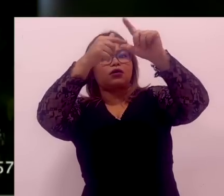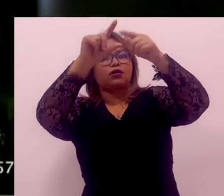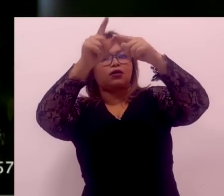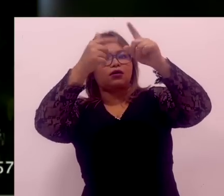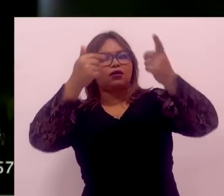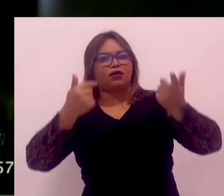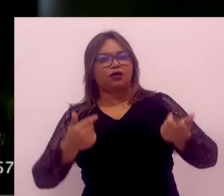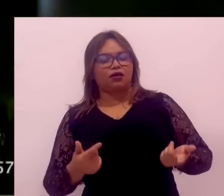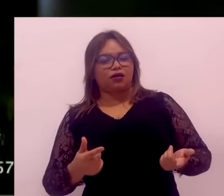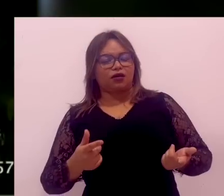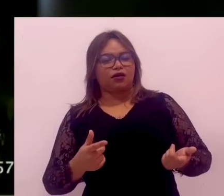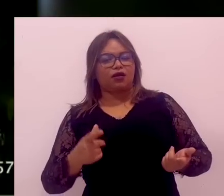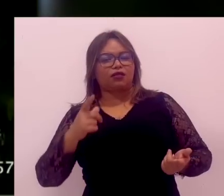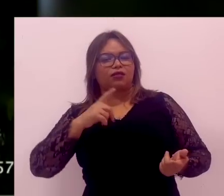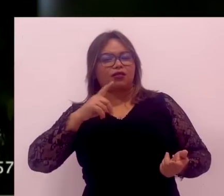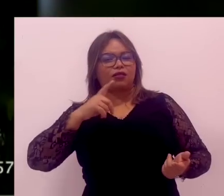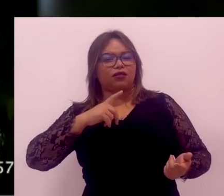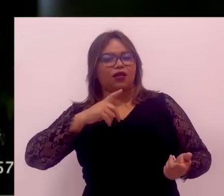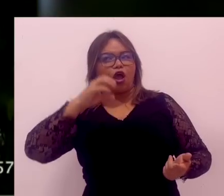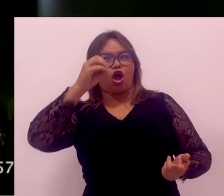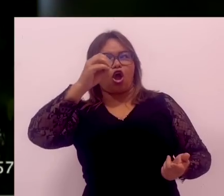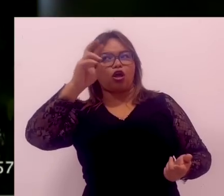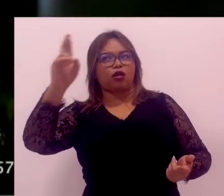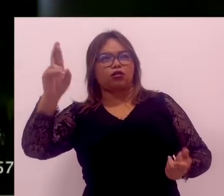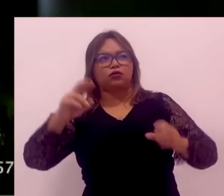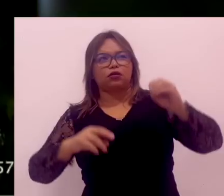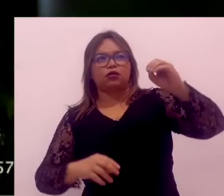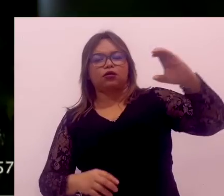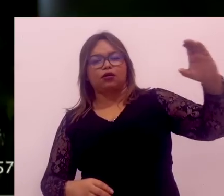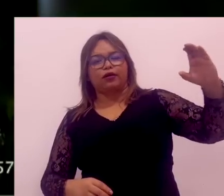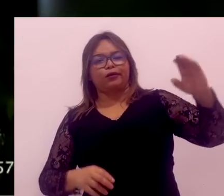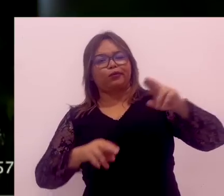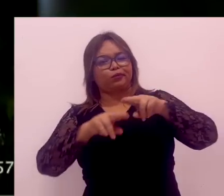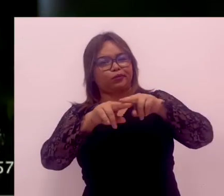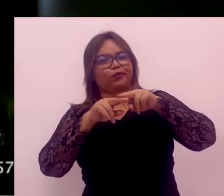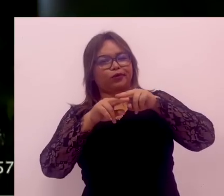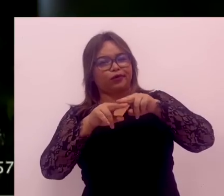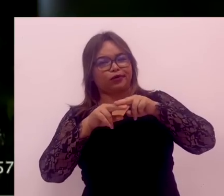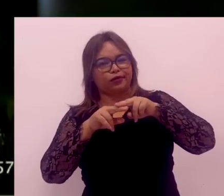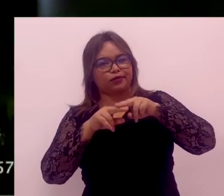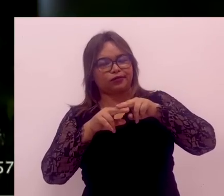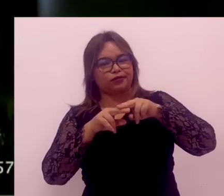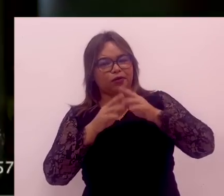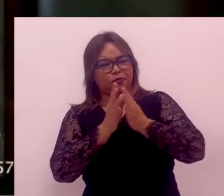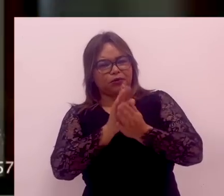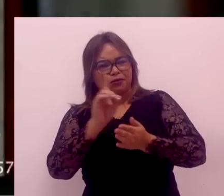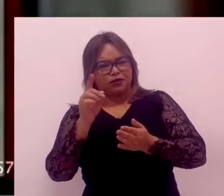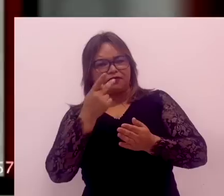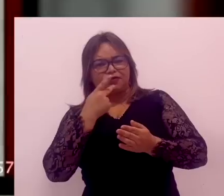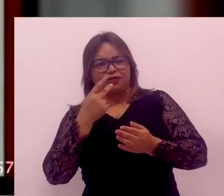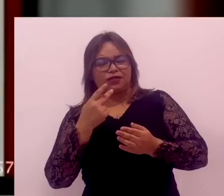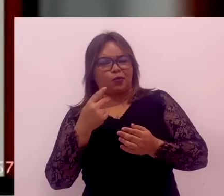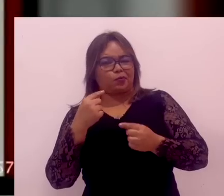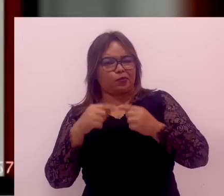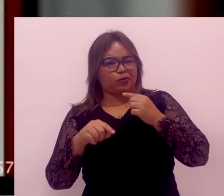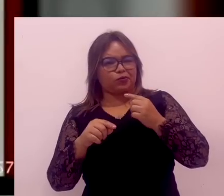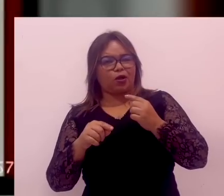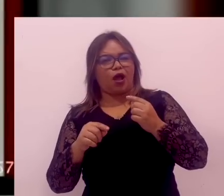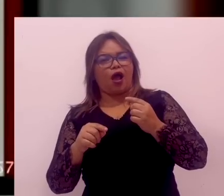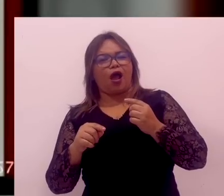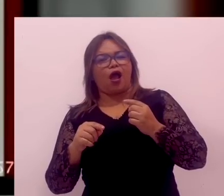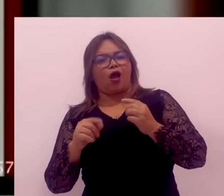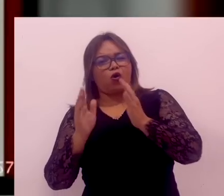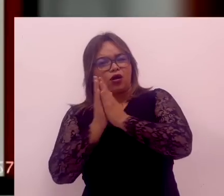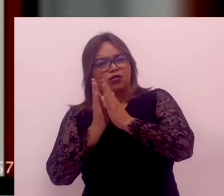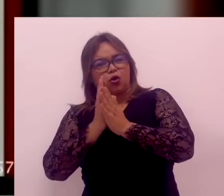Bíblia condena as orações dirigidas ao Oriente, certo? Porque essa representava o Deus Sol. E essa estrela do Oriente não é